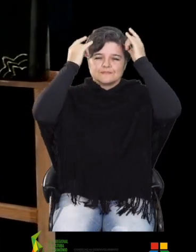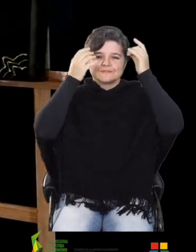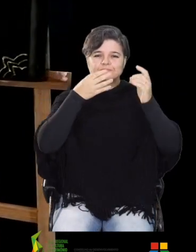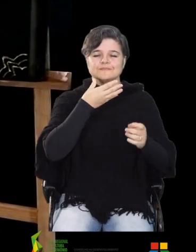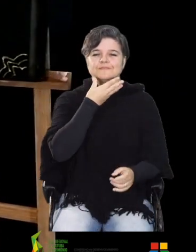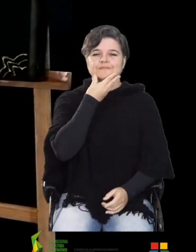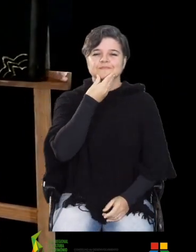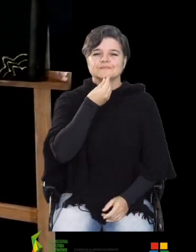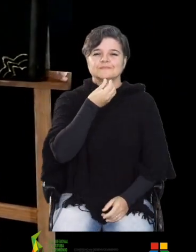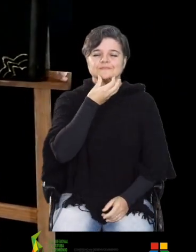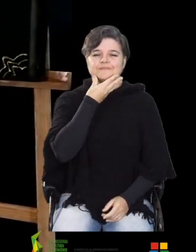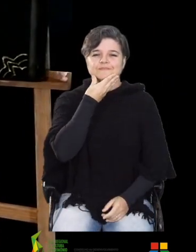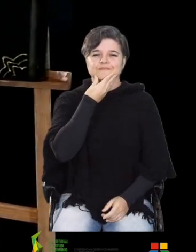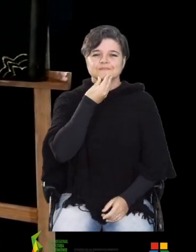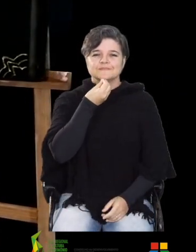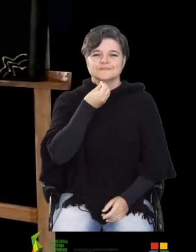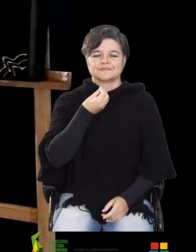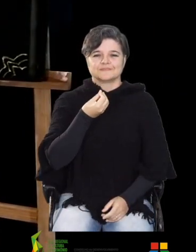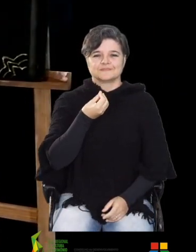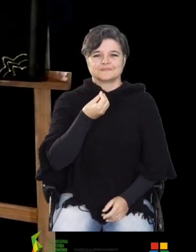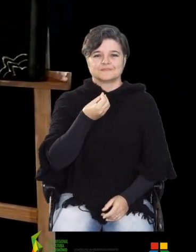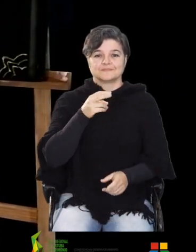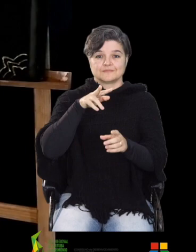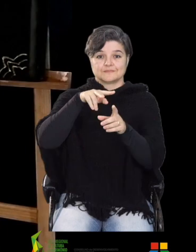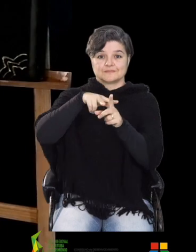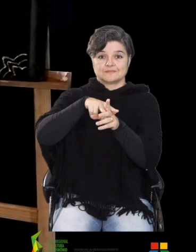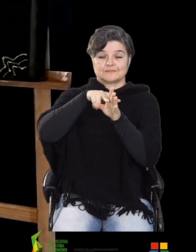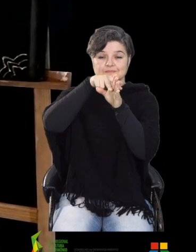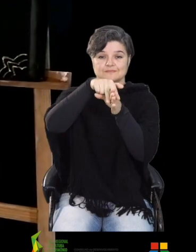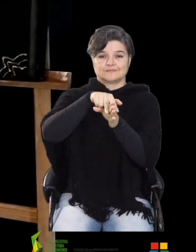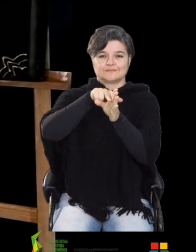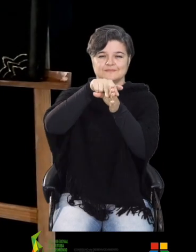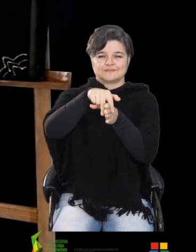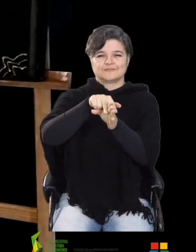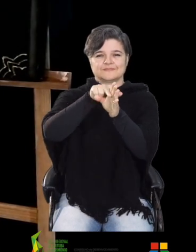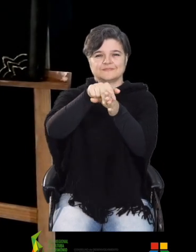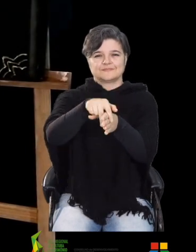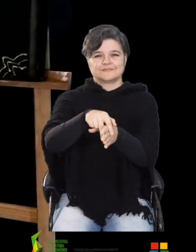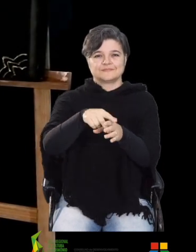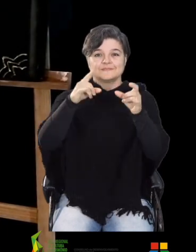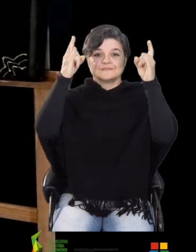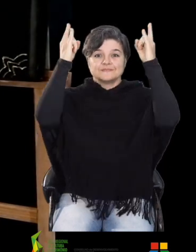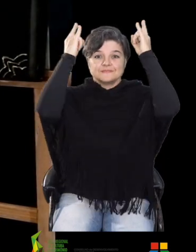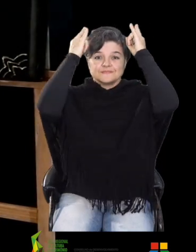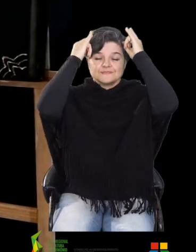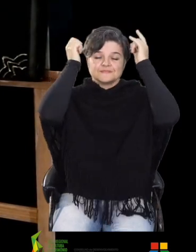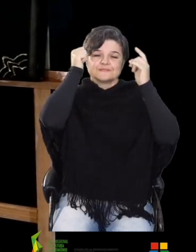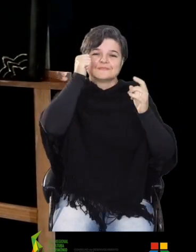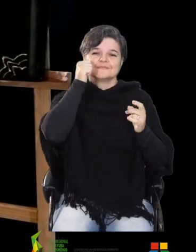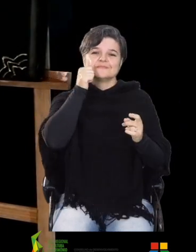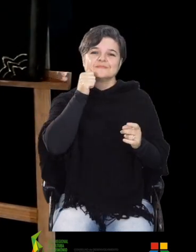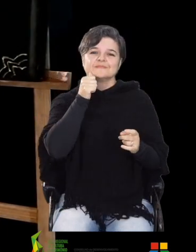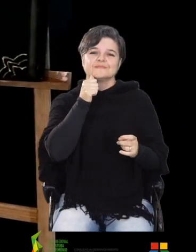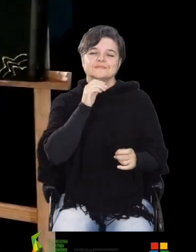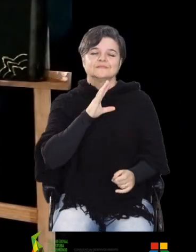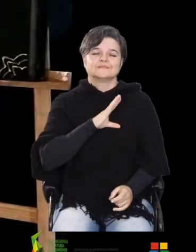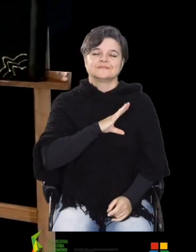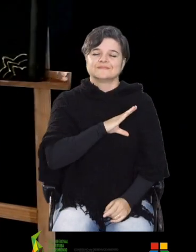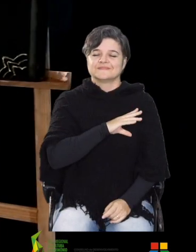príncipe e no seu cavalo alado uma princesa